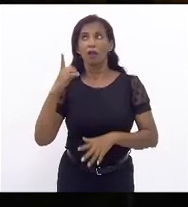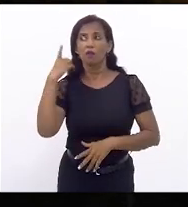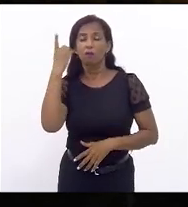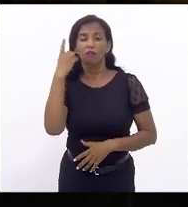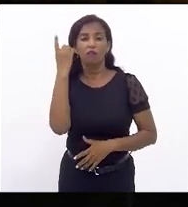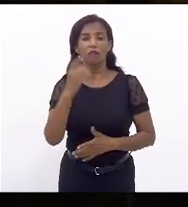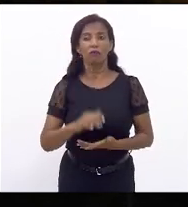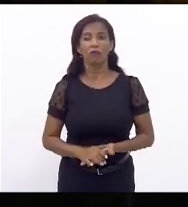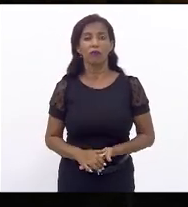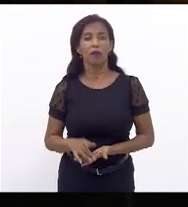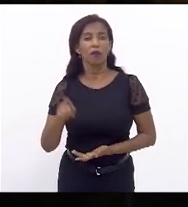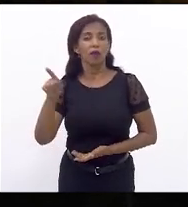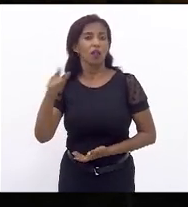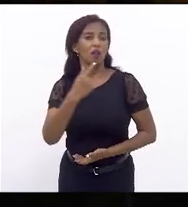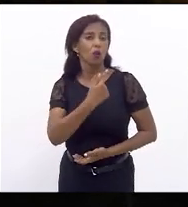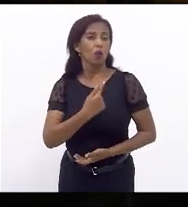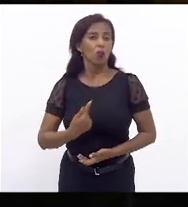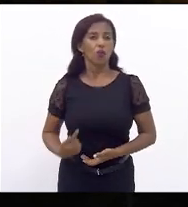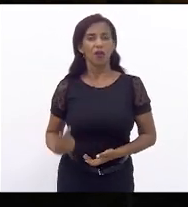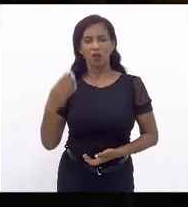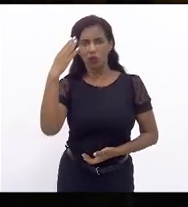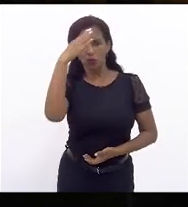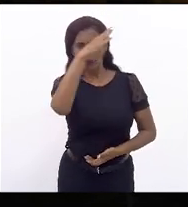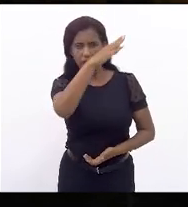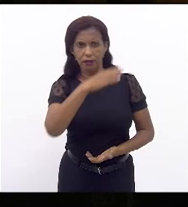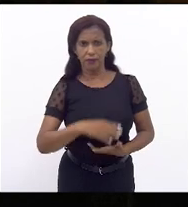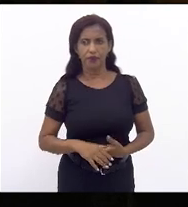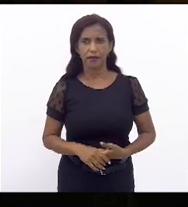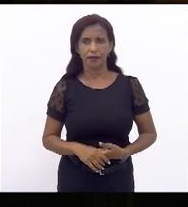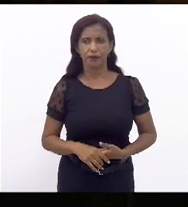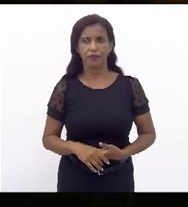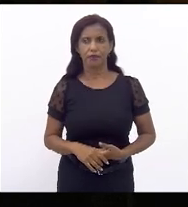deputada, ele é o governador do presidente.